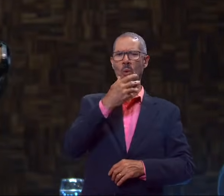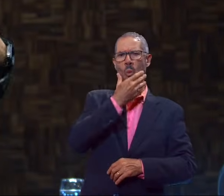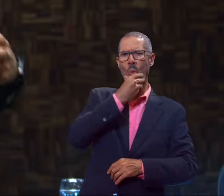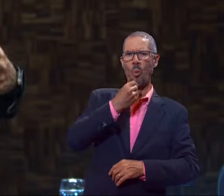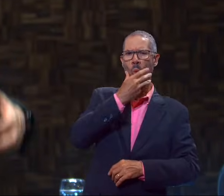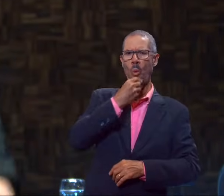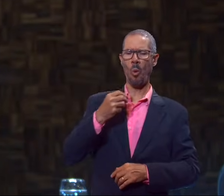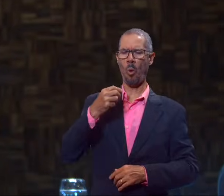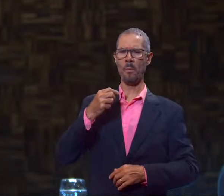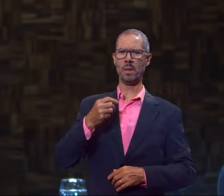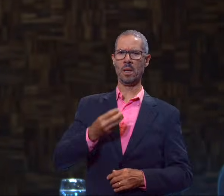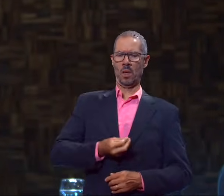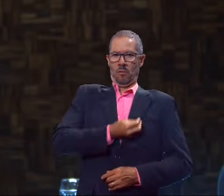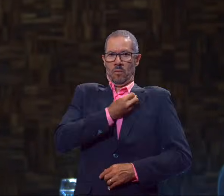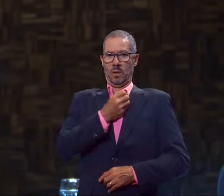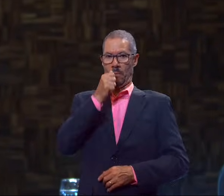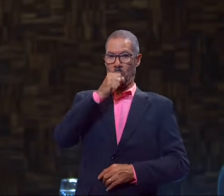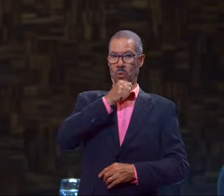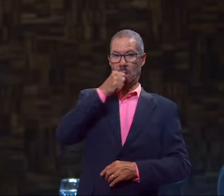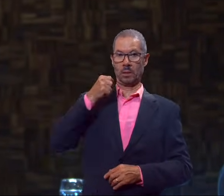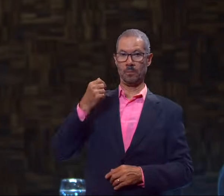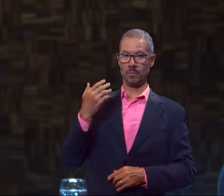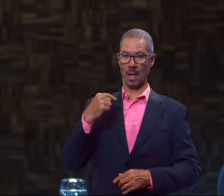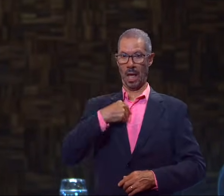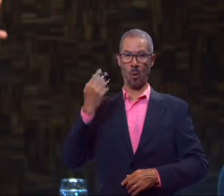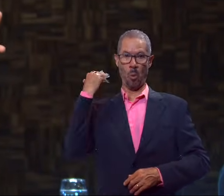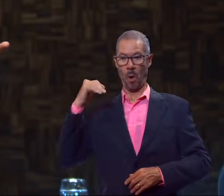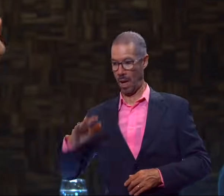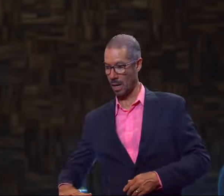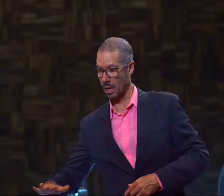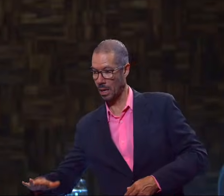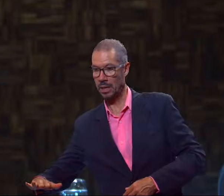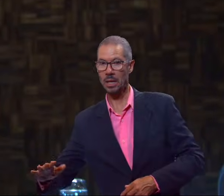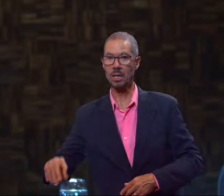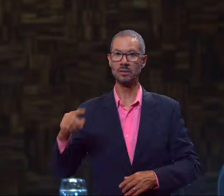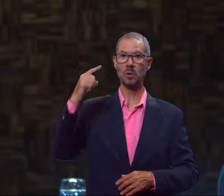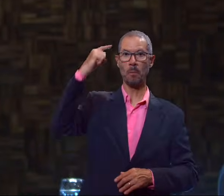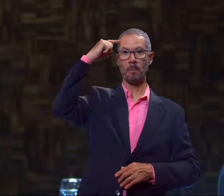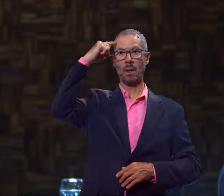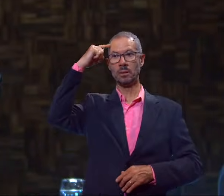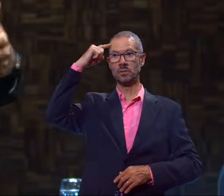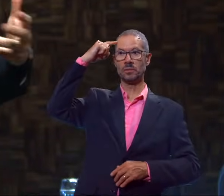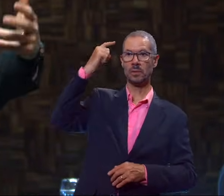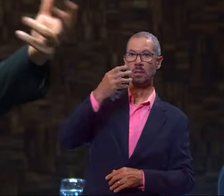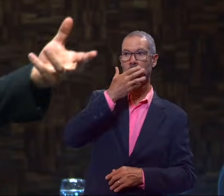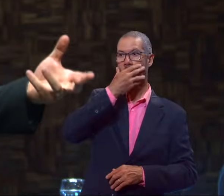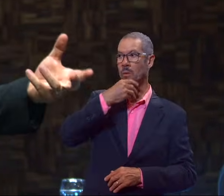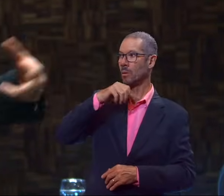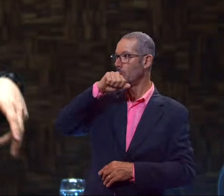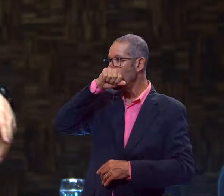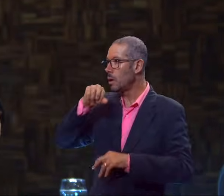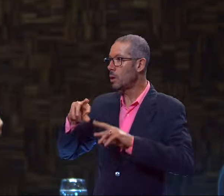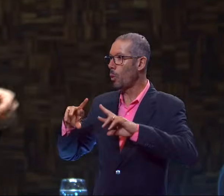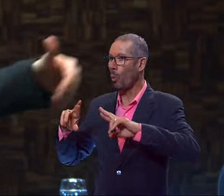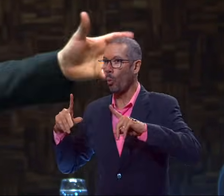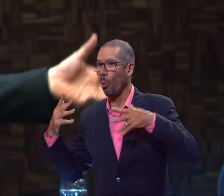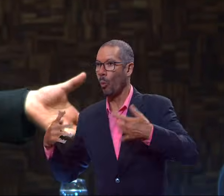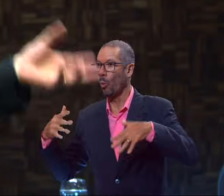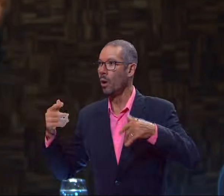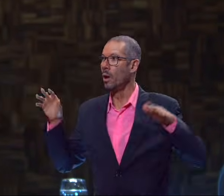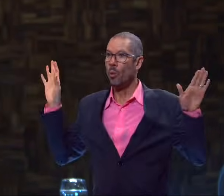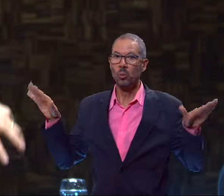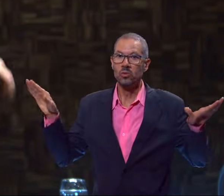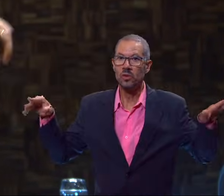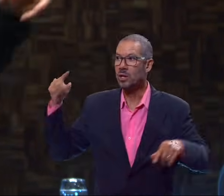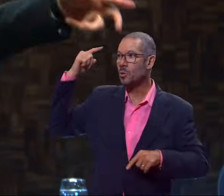tão consagrado que quando eu era criança eu achei que o meu pai era um anjo. Eu comecei a estudar na Bíblia que os anjos às